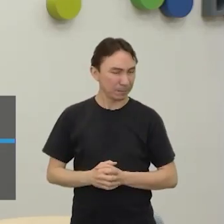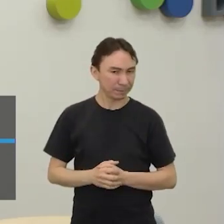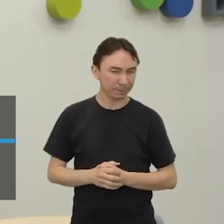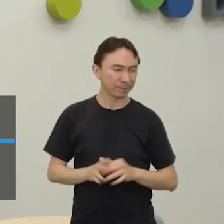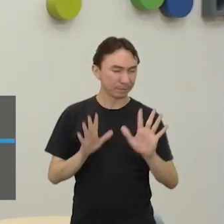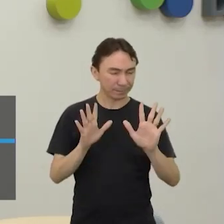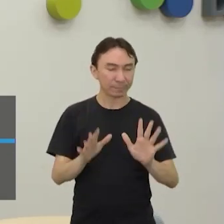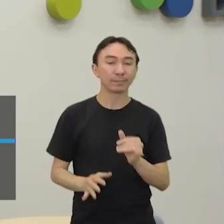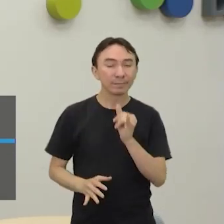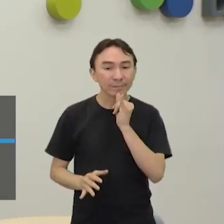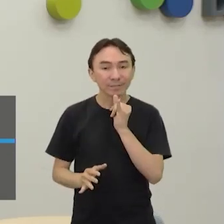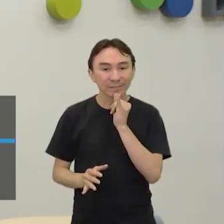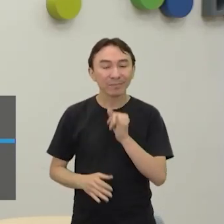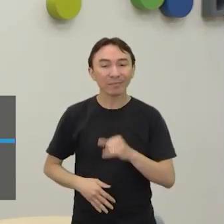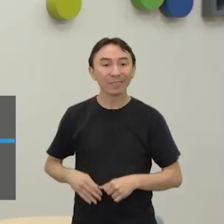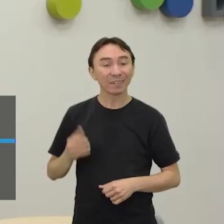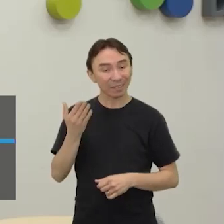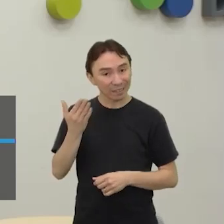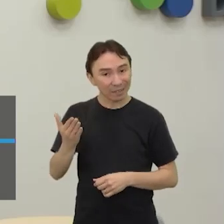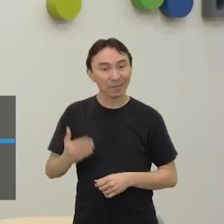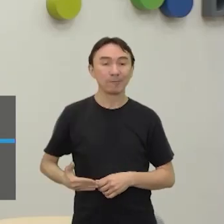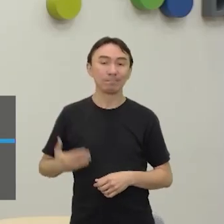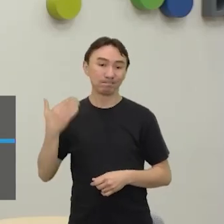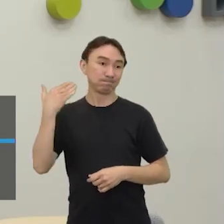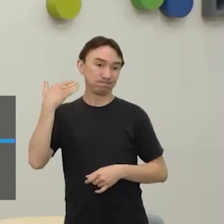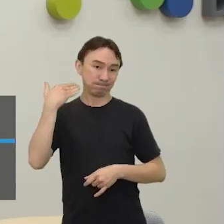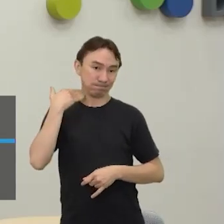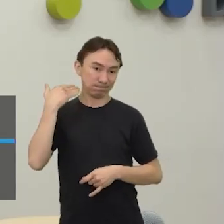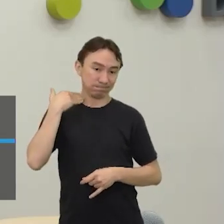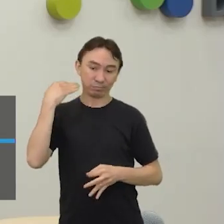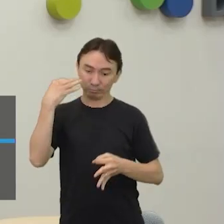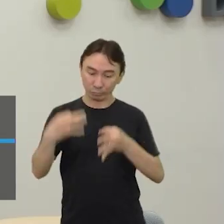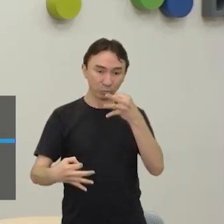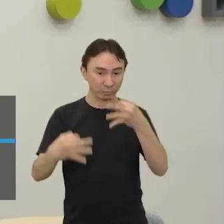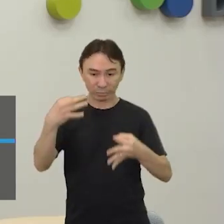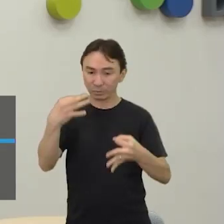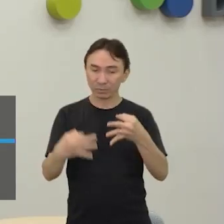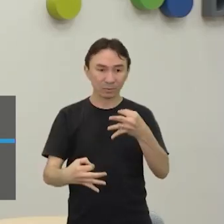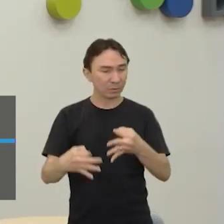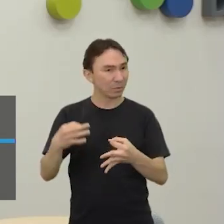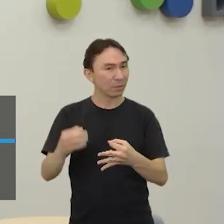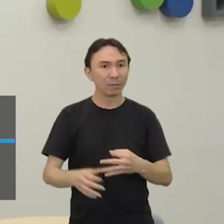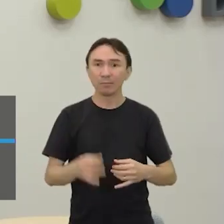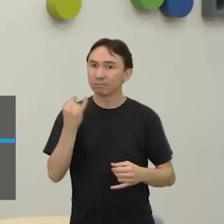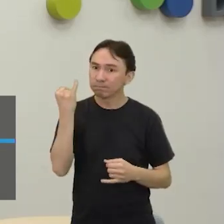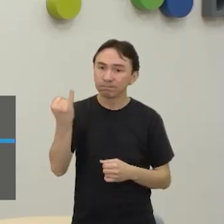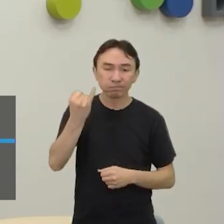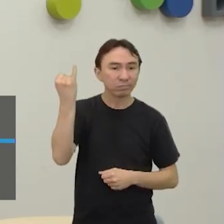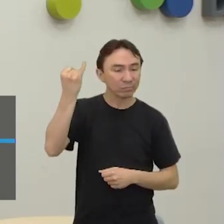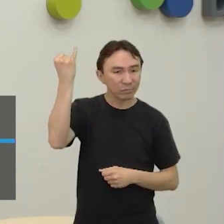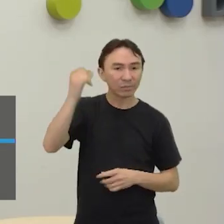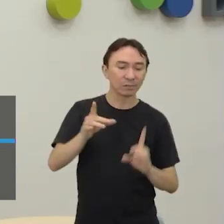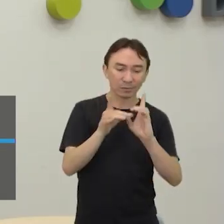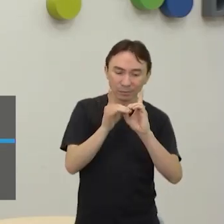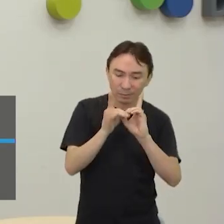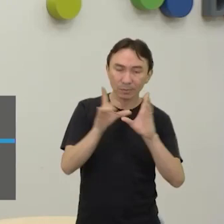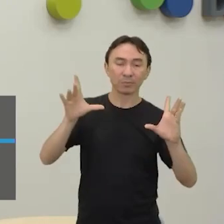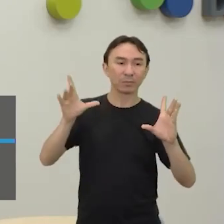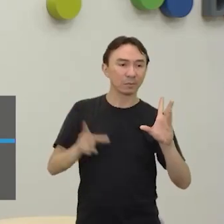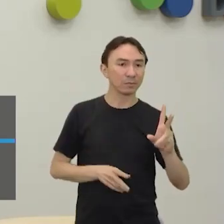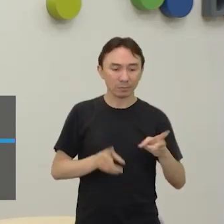historicamente, o judiciário é fundamental para a manutenção da democracia, porque é ele que, através das